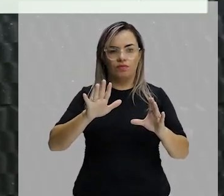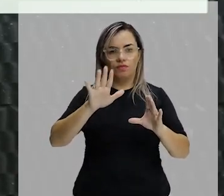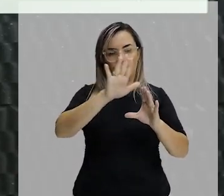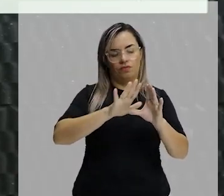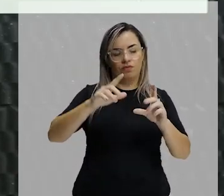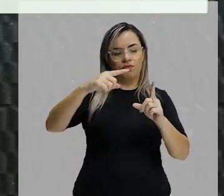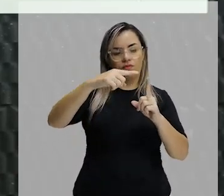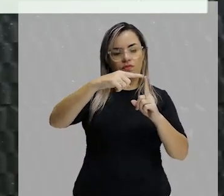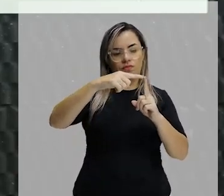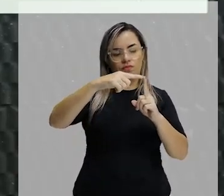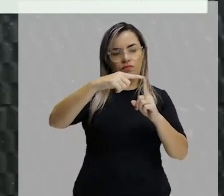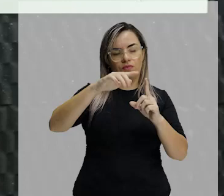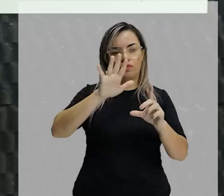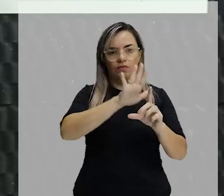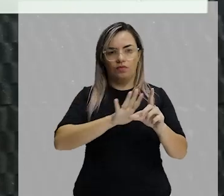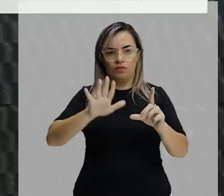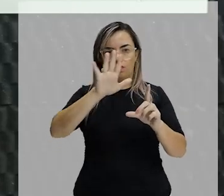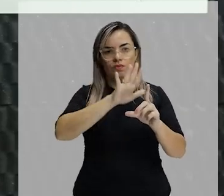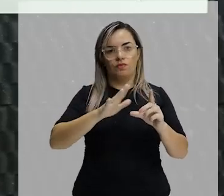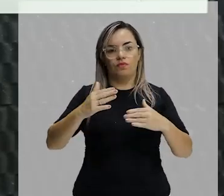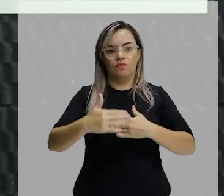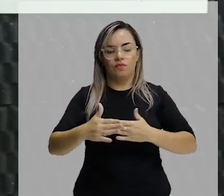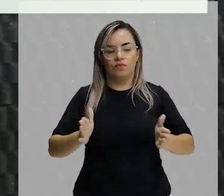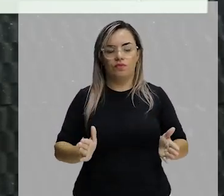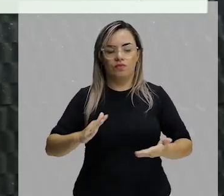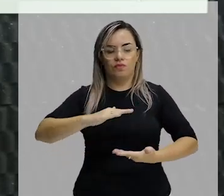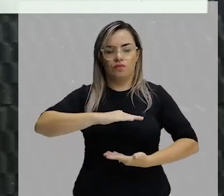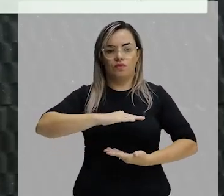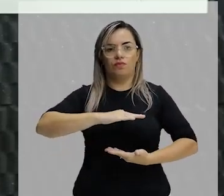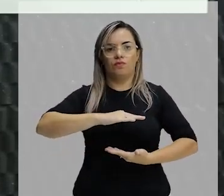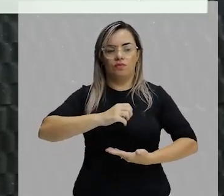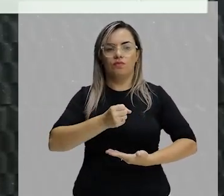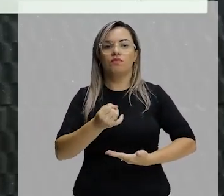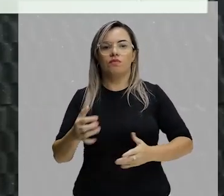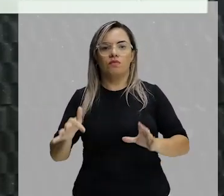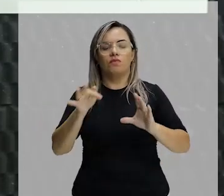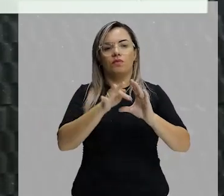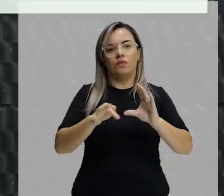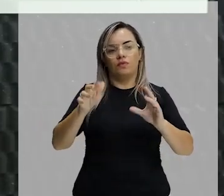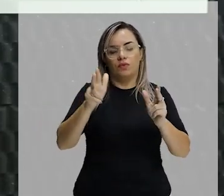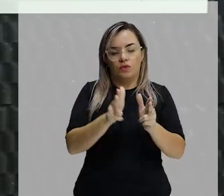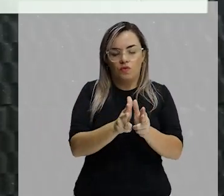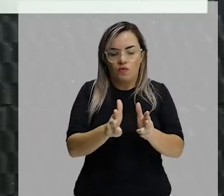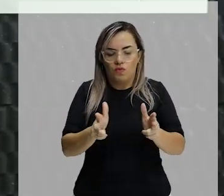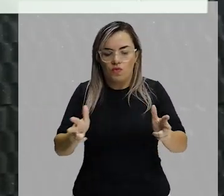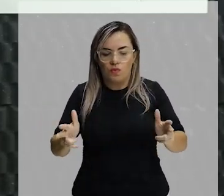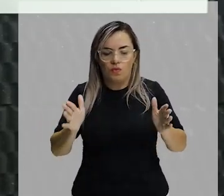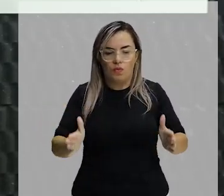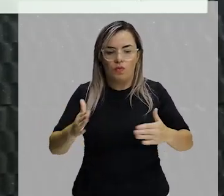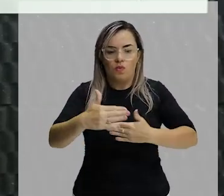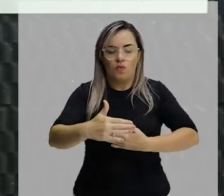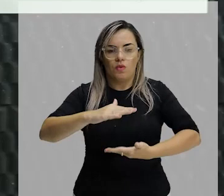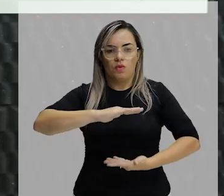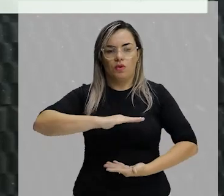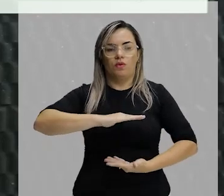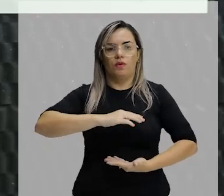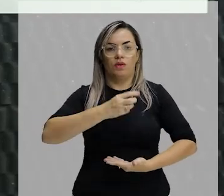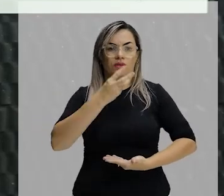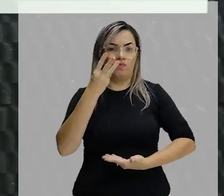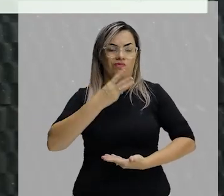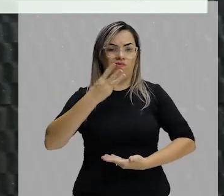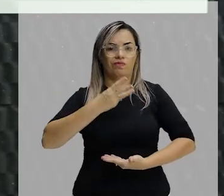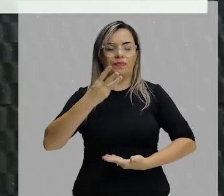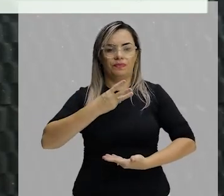de um cubo. E vimos também a fórmula para calcular o volume de um cubo. Certo? Calculamos as 3